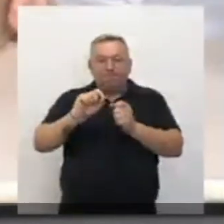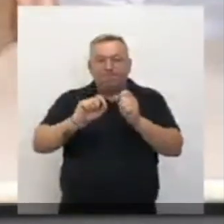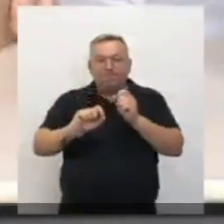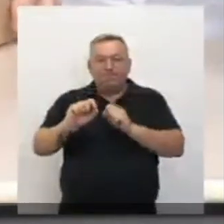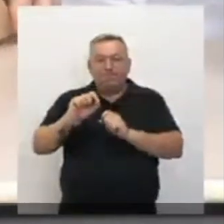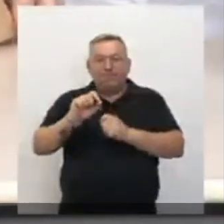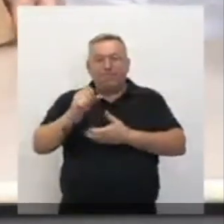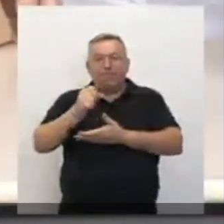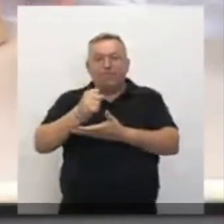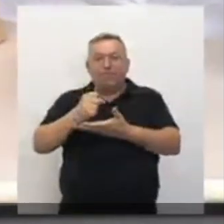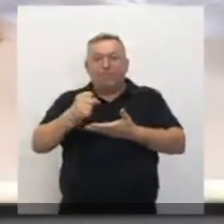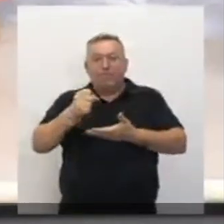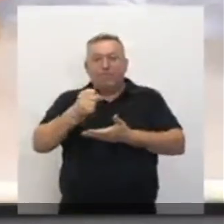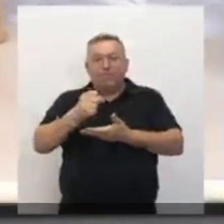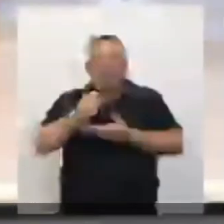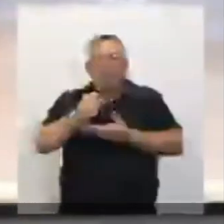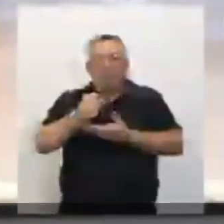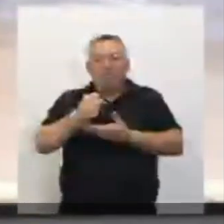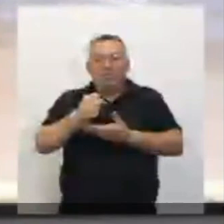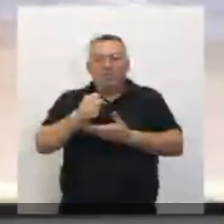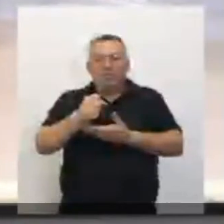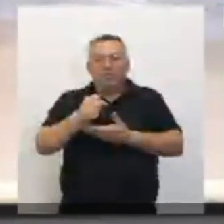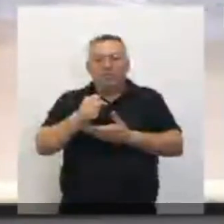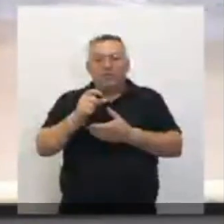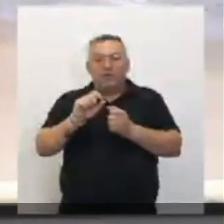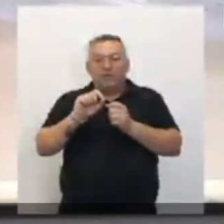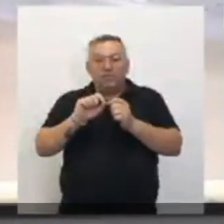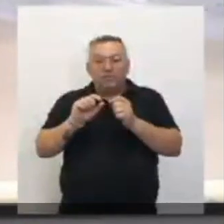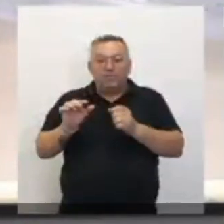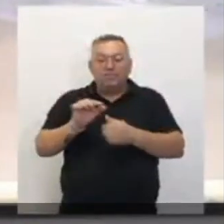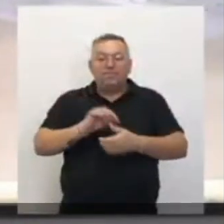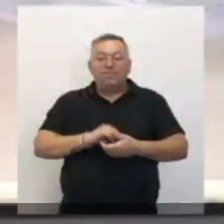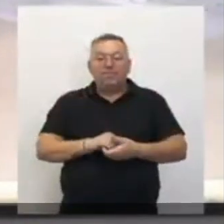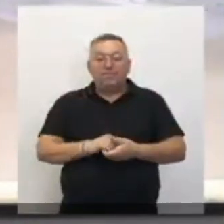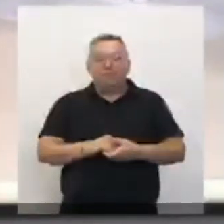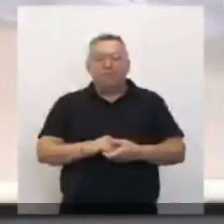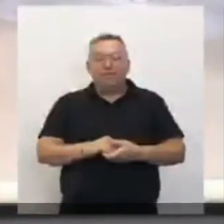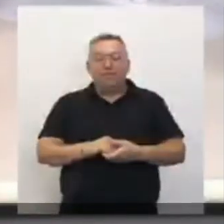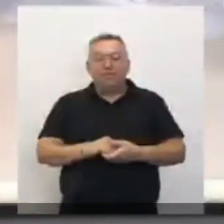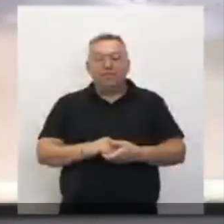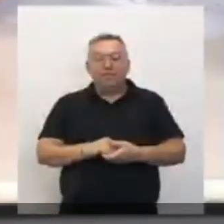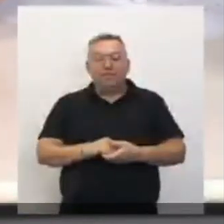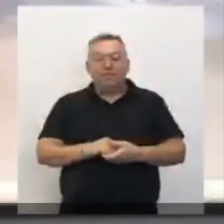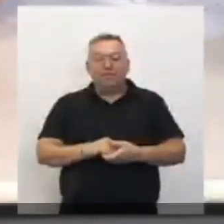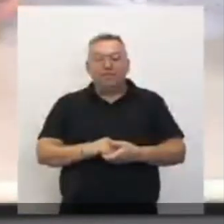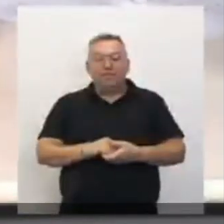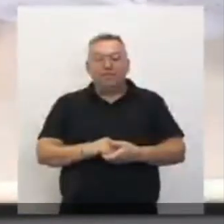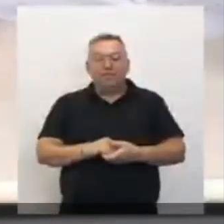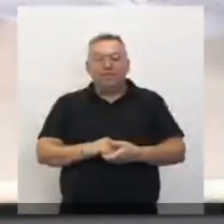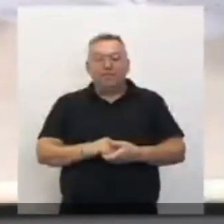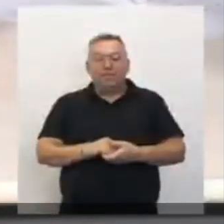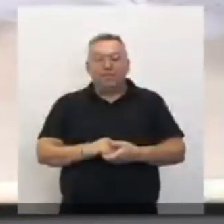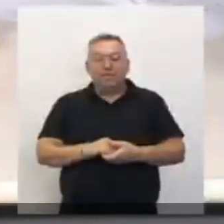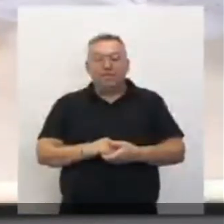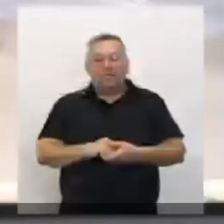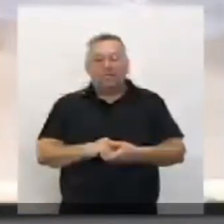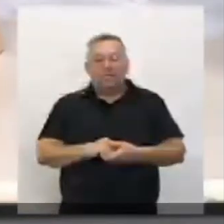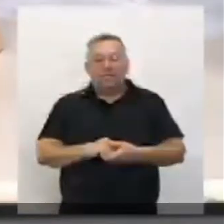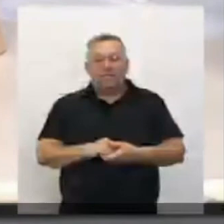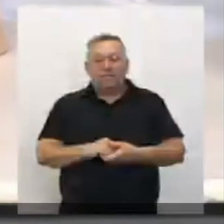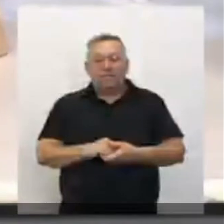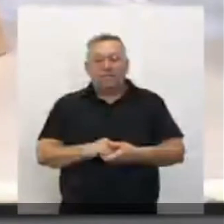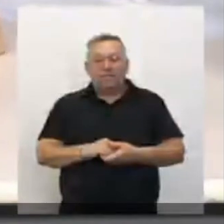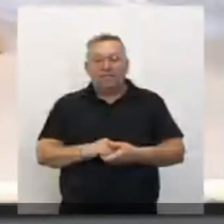Essa base aqui é o que vai ser encaixado esse outro lado aqui, ó. Ah, ele vai por dentro,